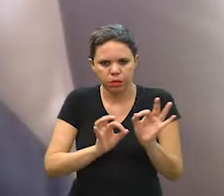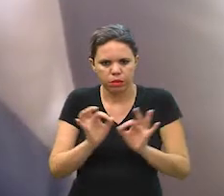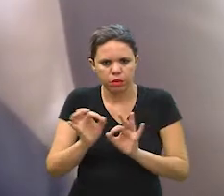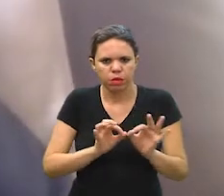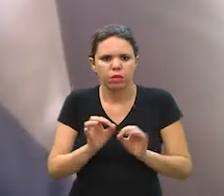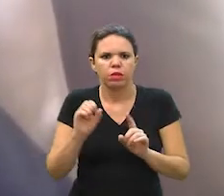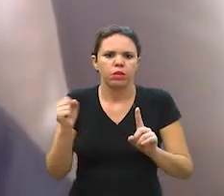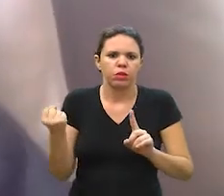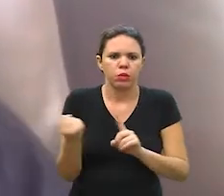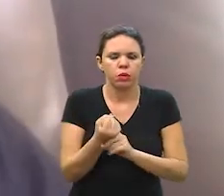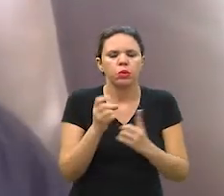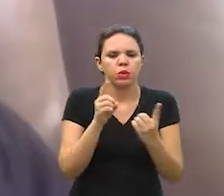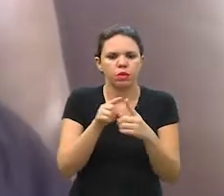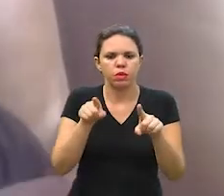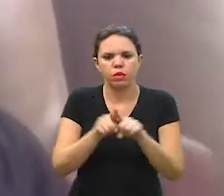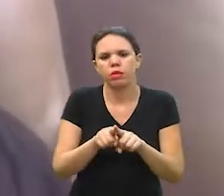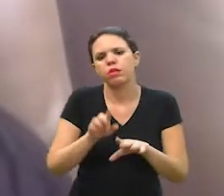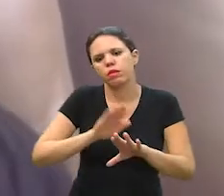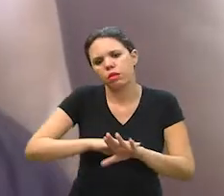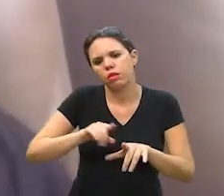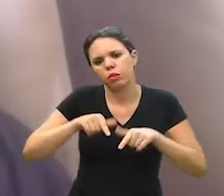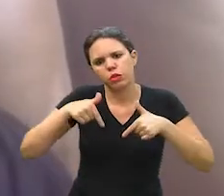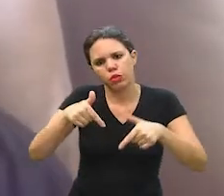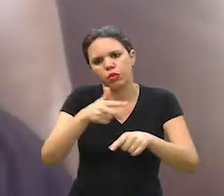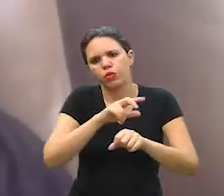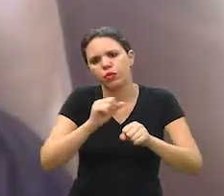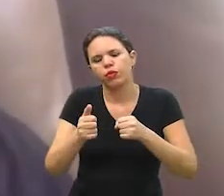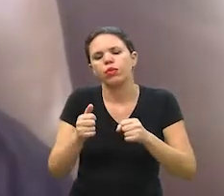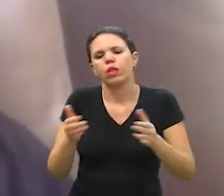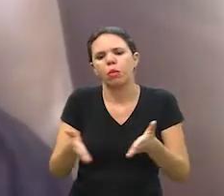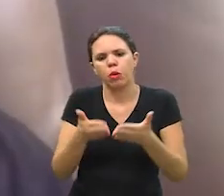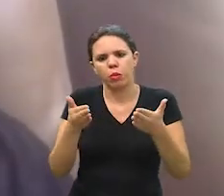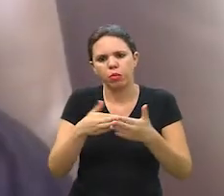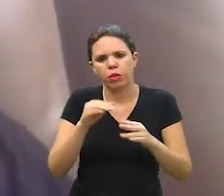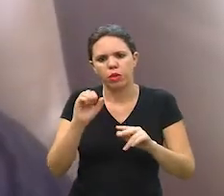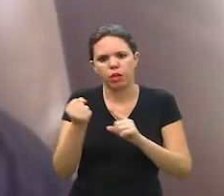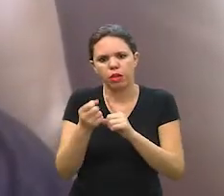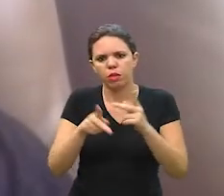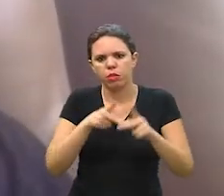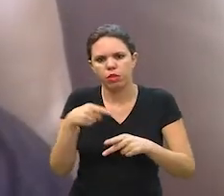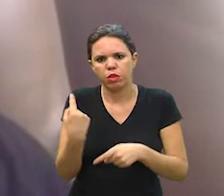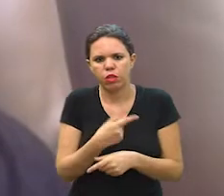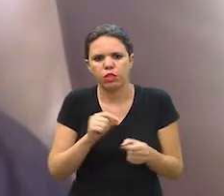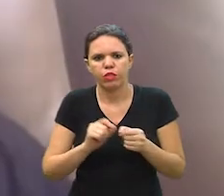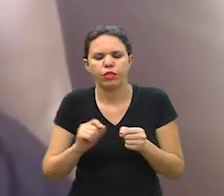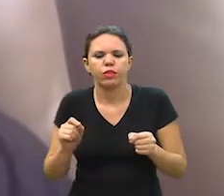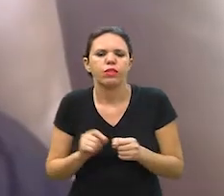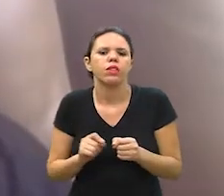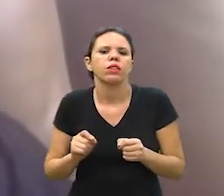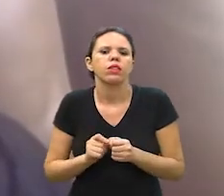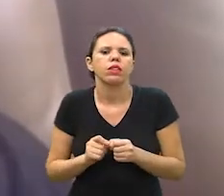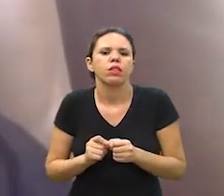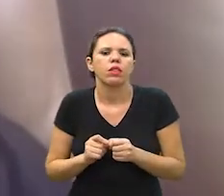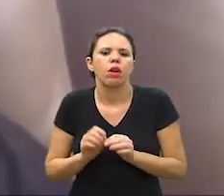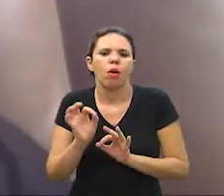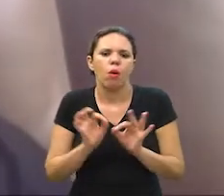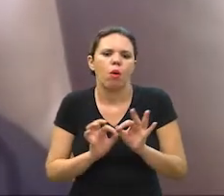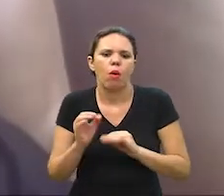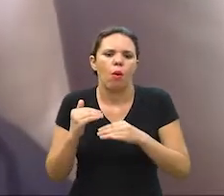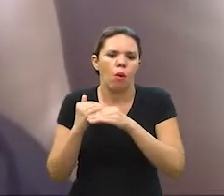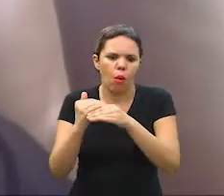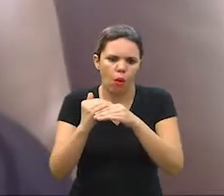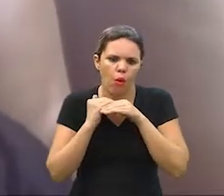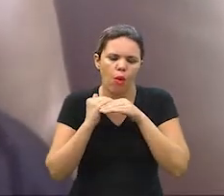da assistência, mas do outro lado no enfrentamento da vulnerabilidade social. Que a gente faça isso de uma forma mais